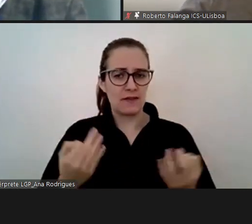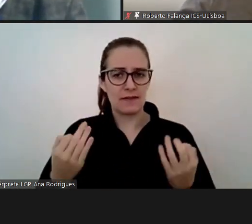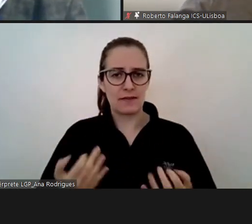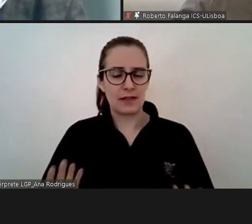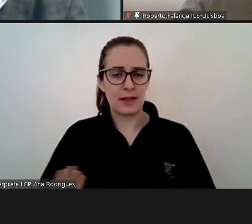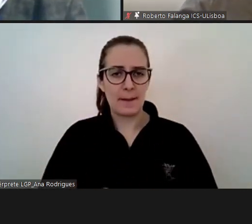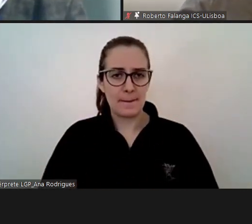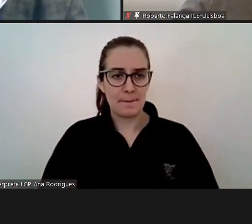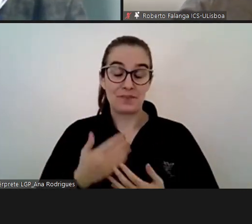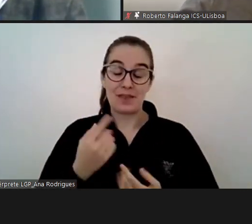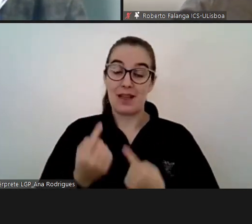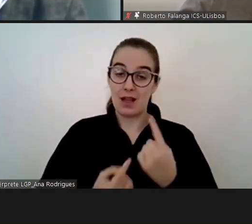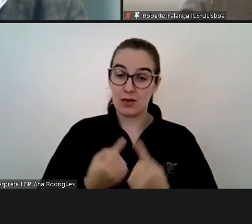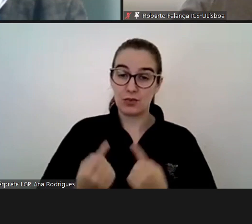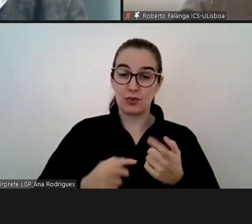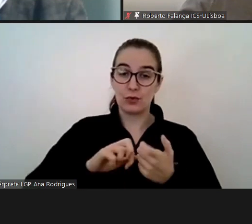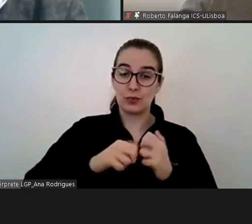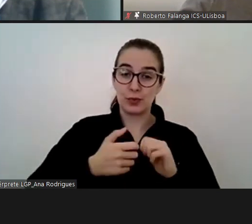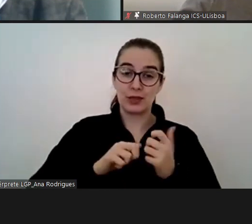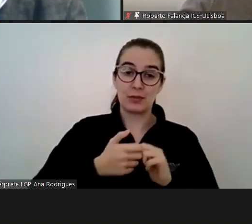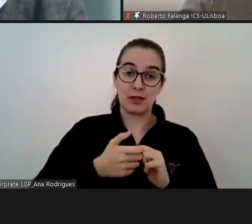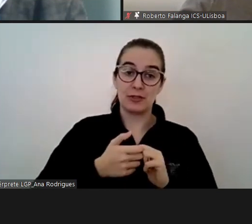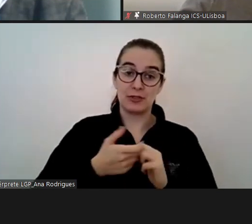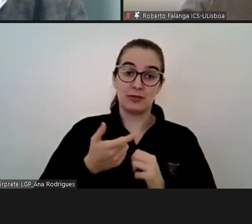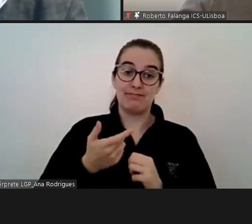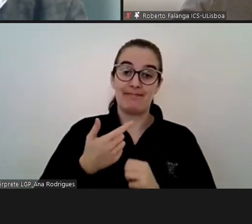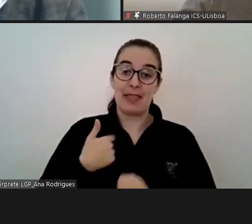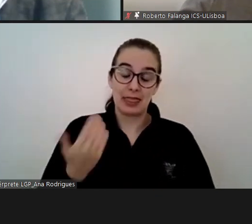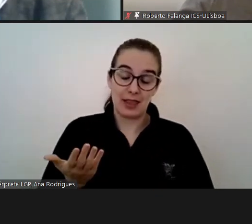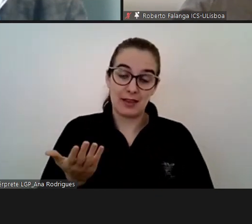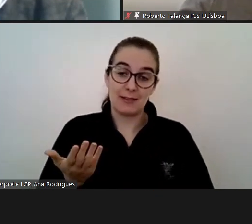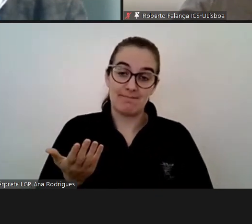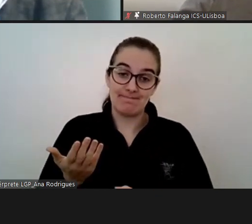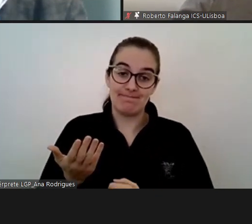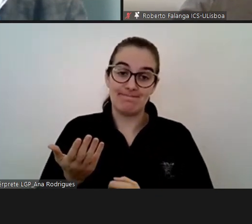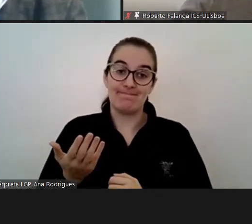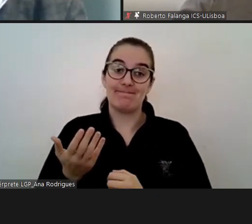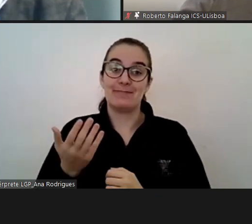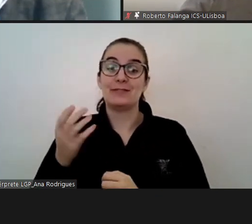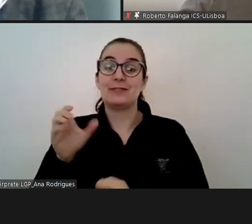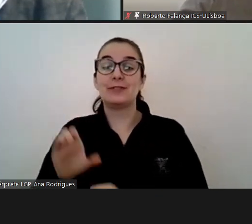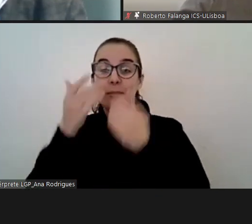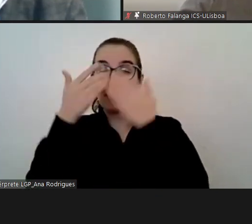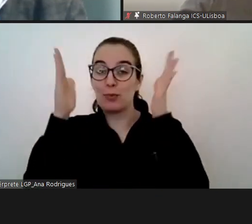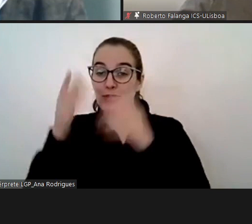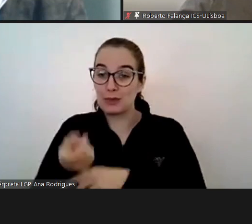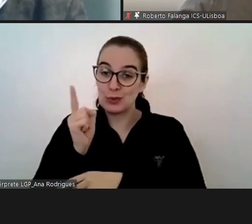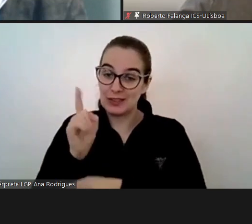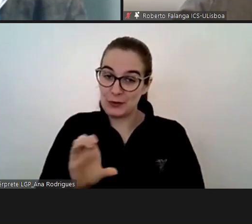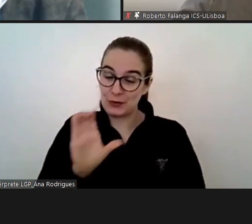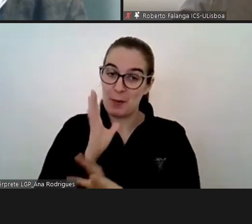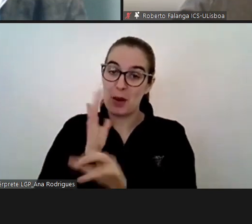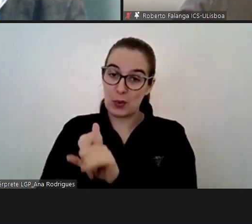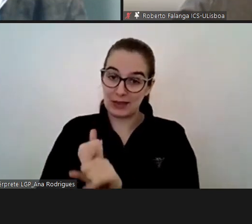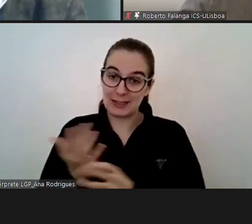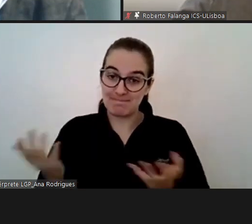problemas que levam a outro tipo de regime e não a democracias. Mas seria